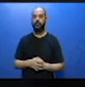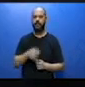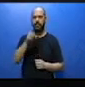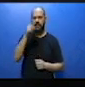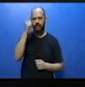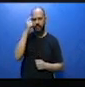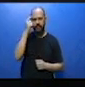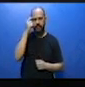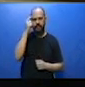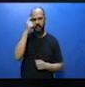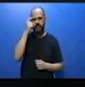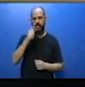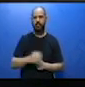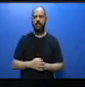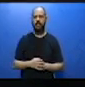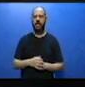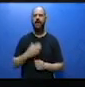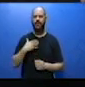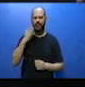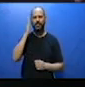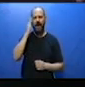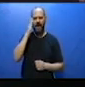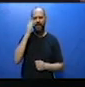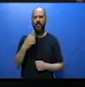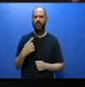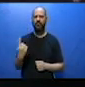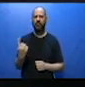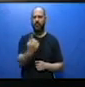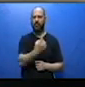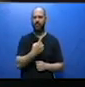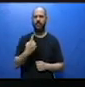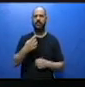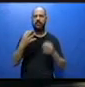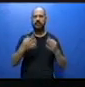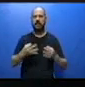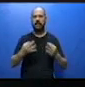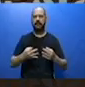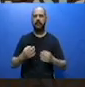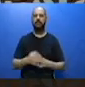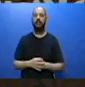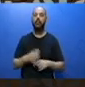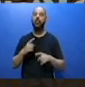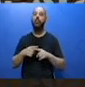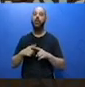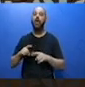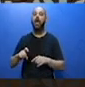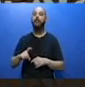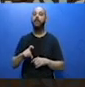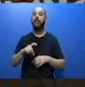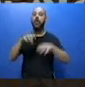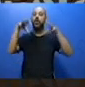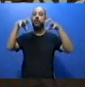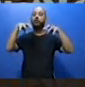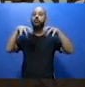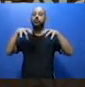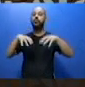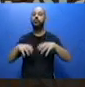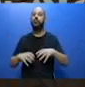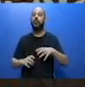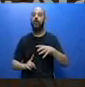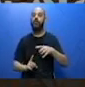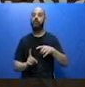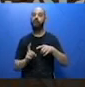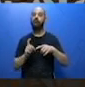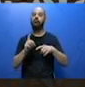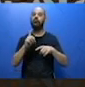tenho certeza que muitos vão acertar. Por que as minhocas saem da terra depois da chuva? A minhoquinha que põe a carinha para